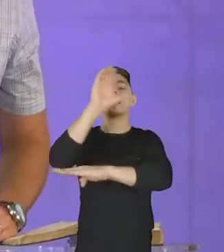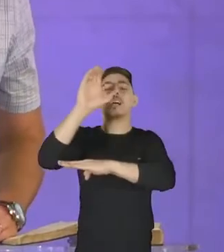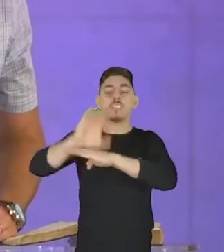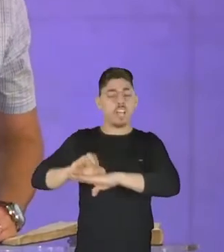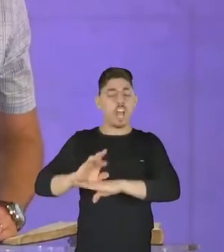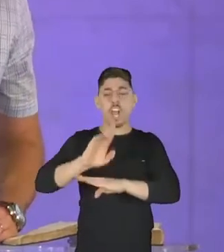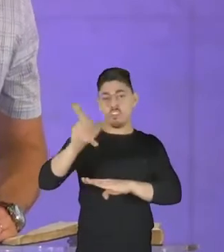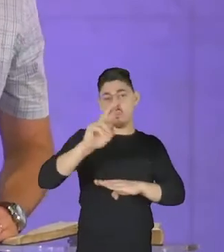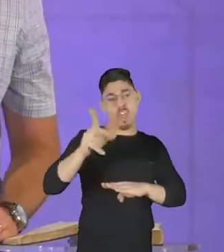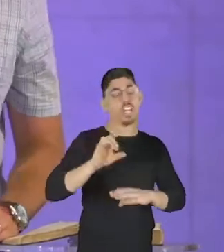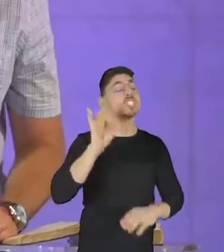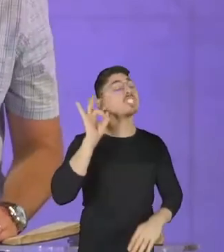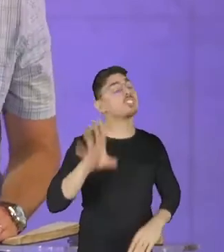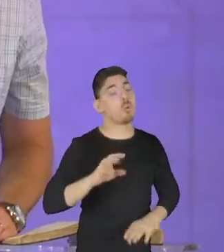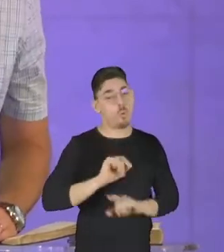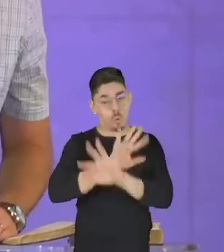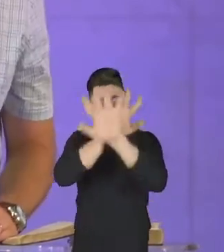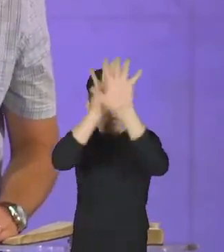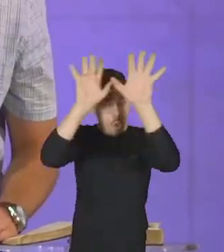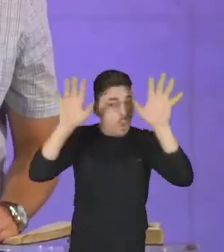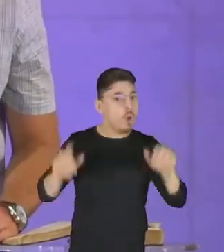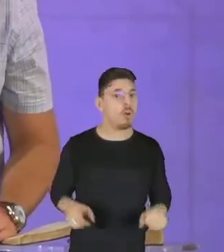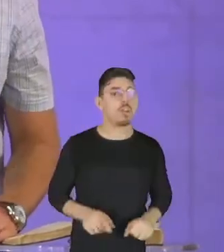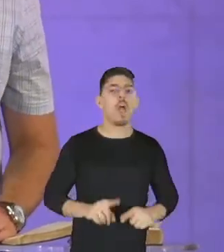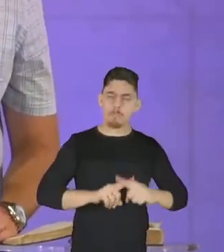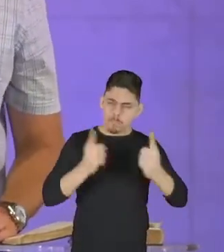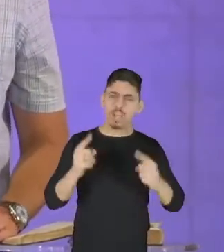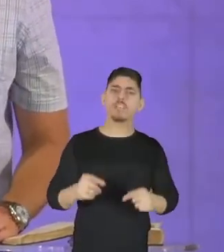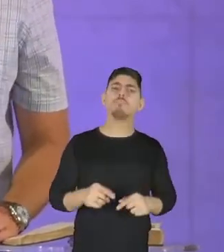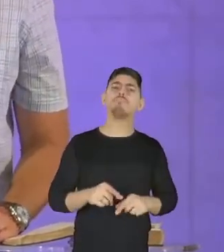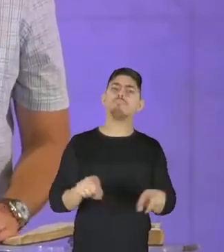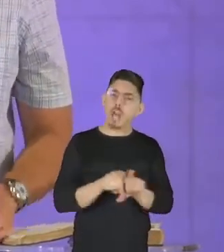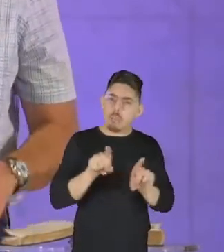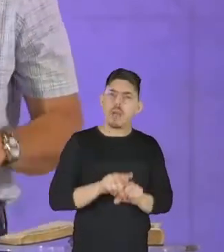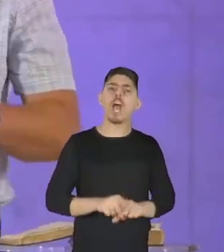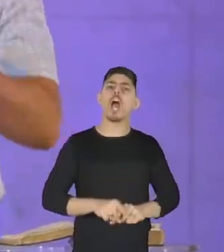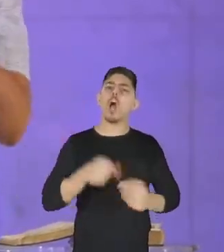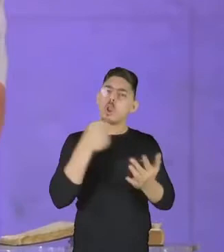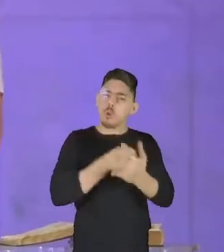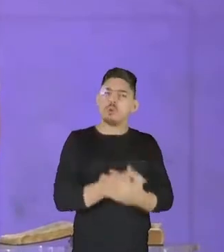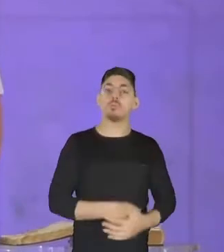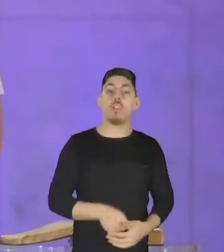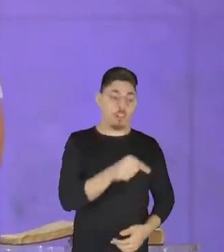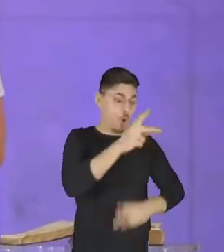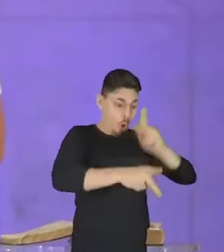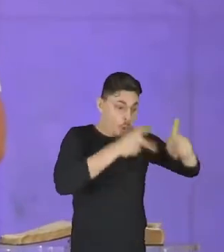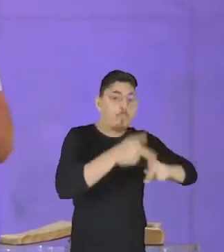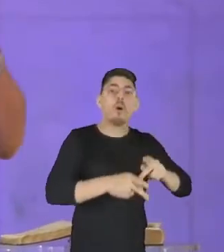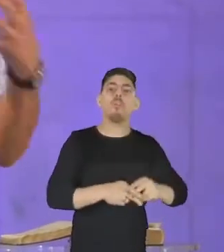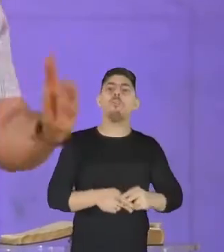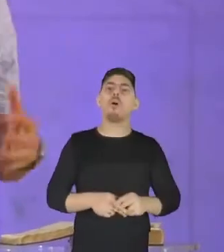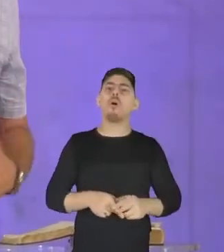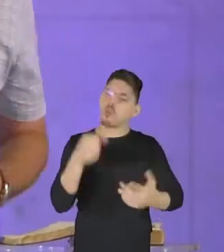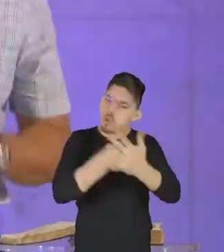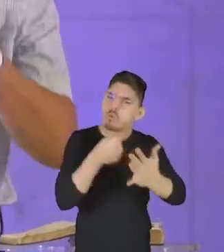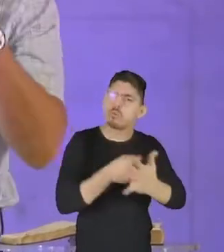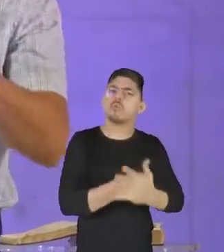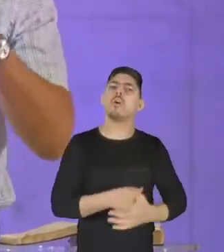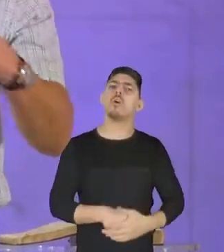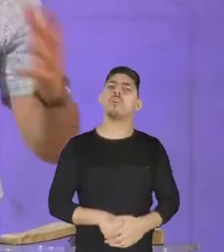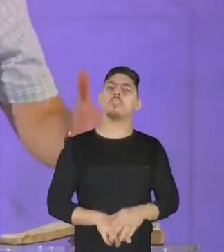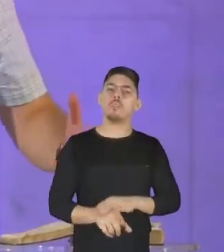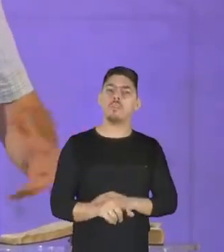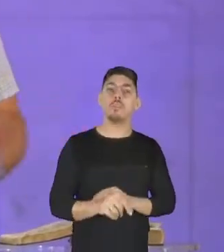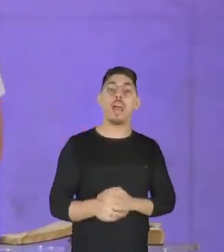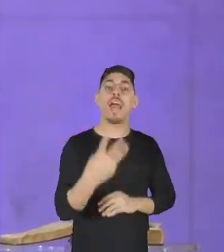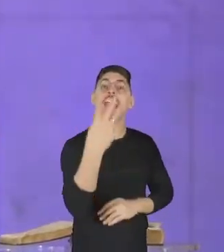vida apenas de glória, mas é uma vida de luta. O povo lutou, o povo teve que conquistar reis, teve que conquistar terras.